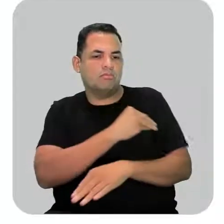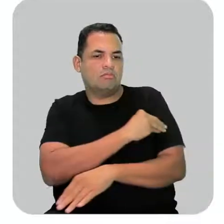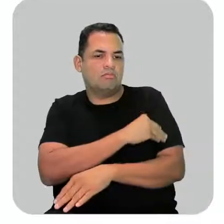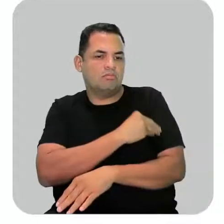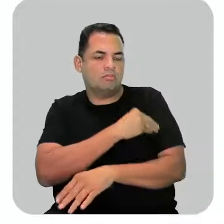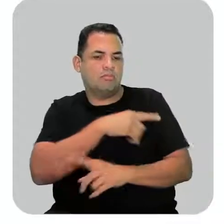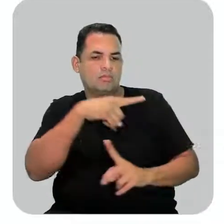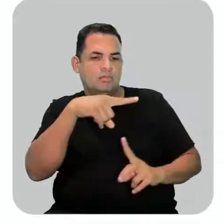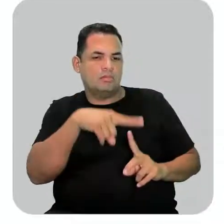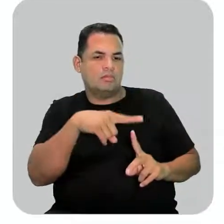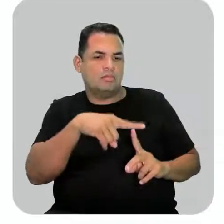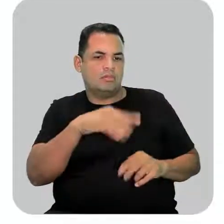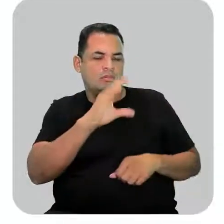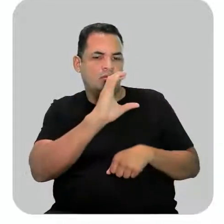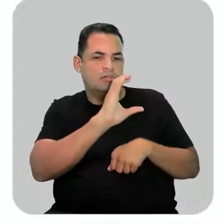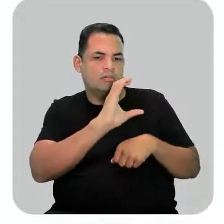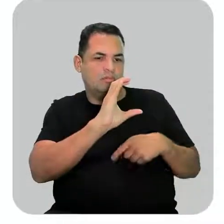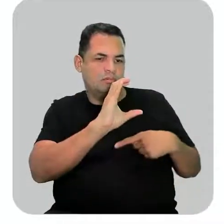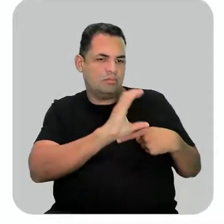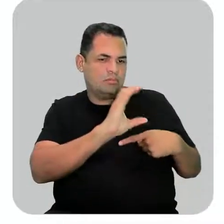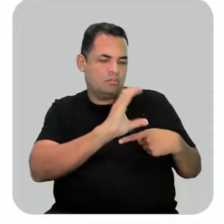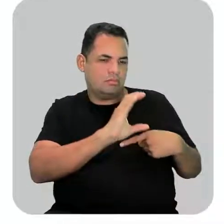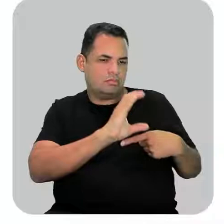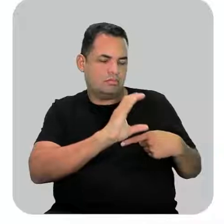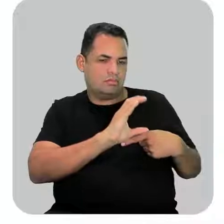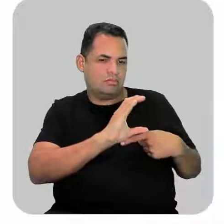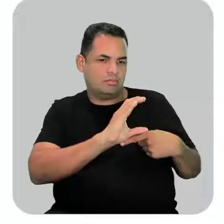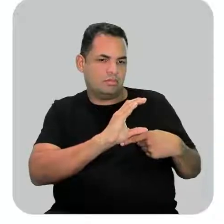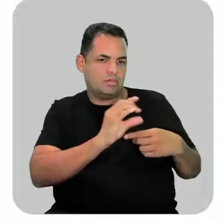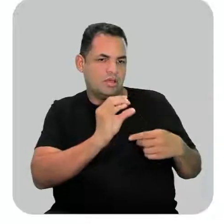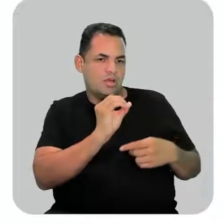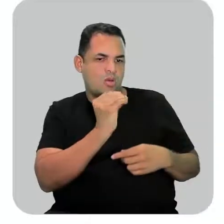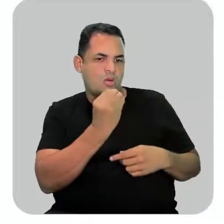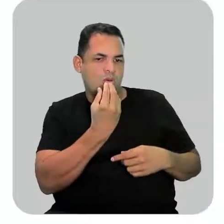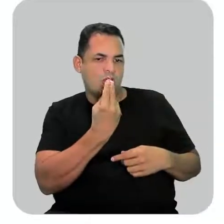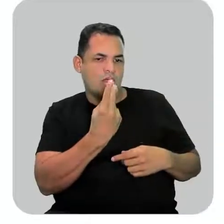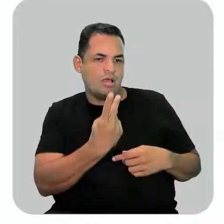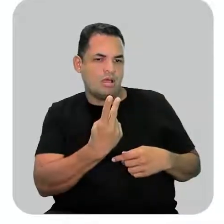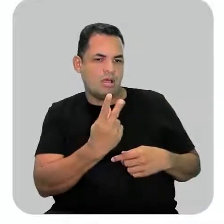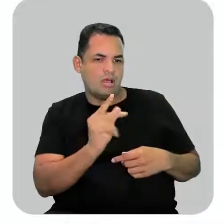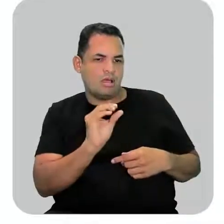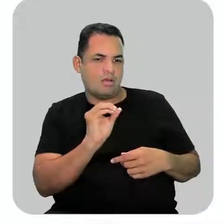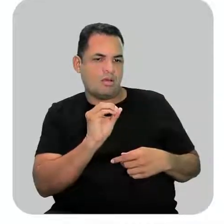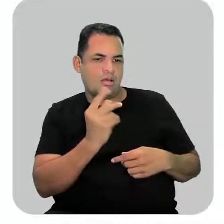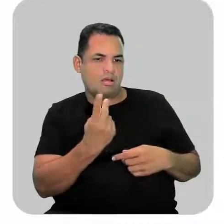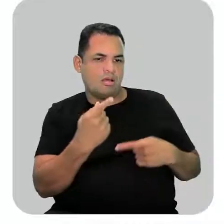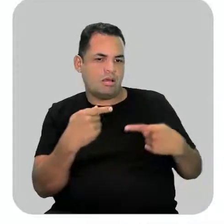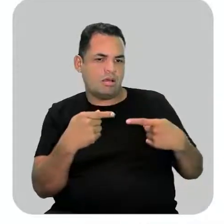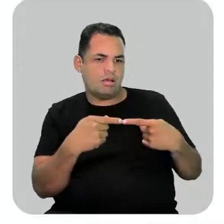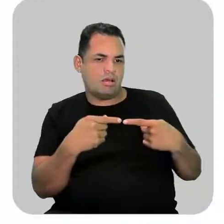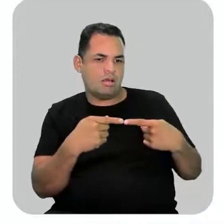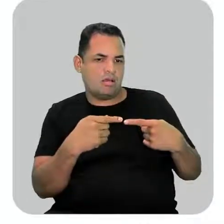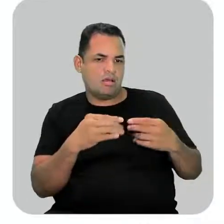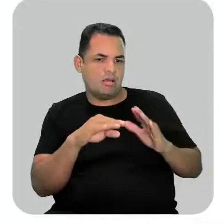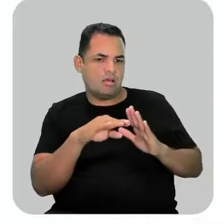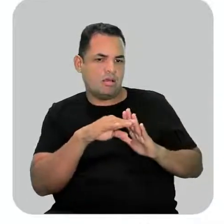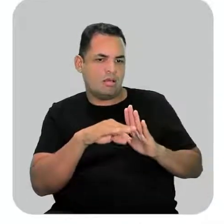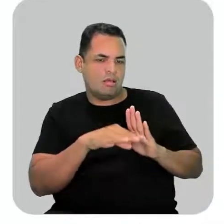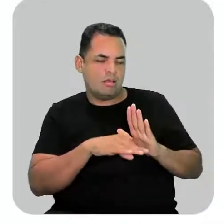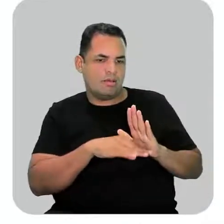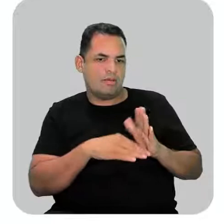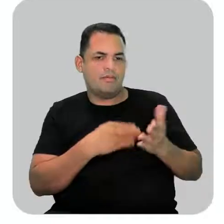o tipo de carbono aonde a nossa hidroxila está ligada vai fazer com que o álcool seja